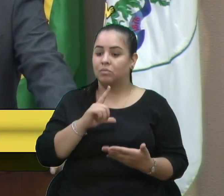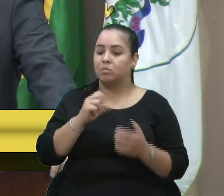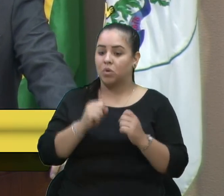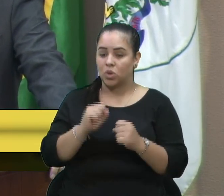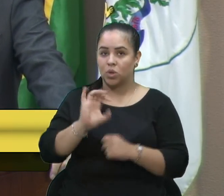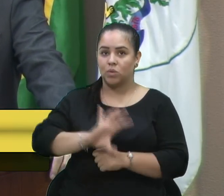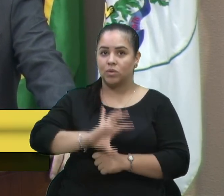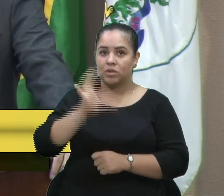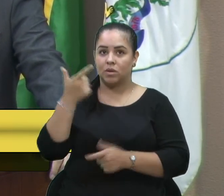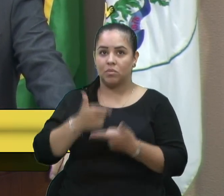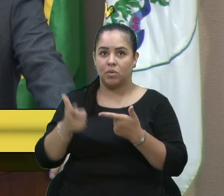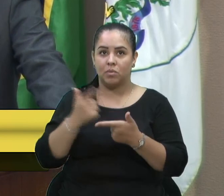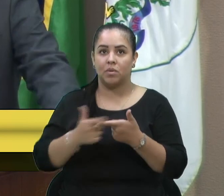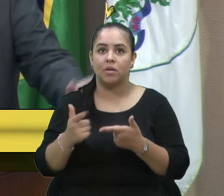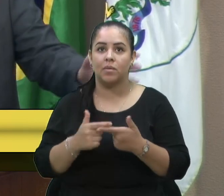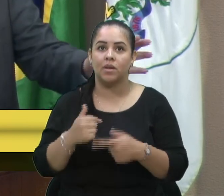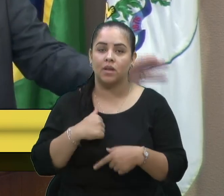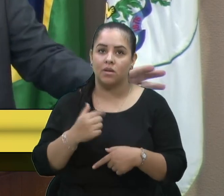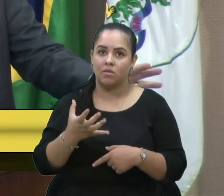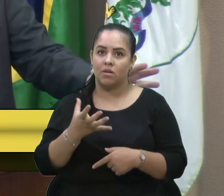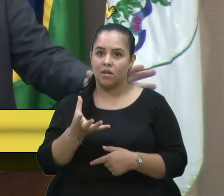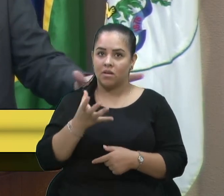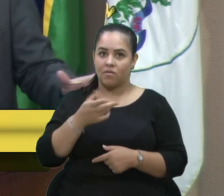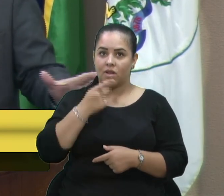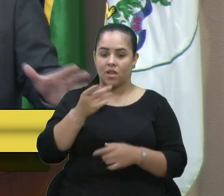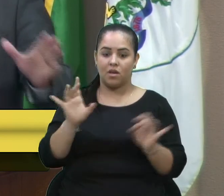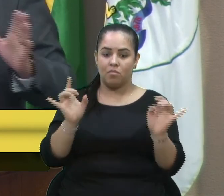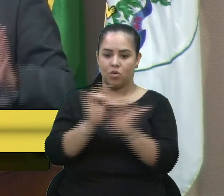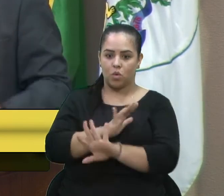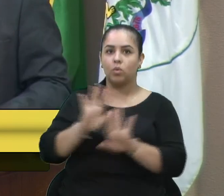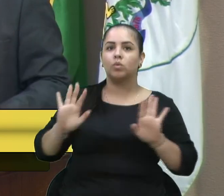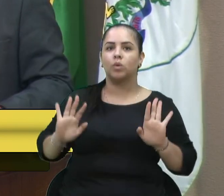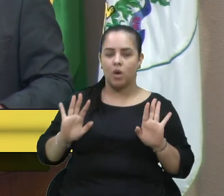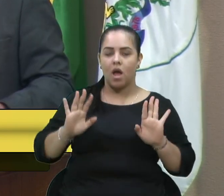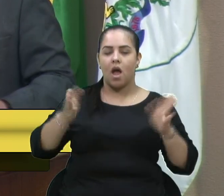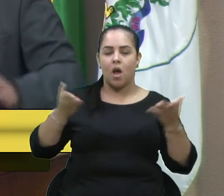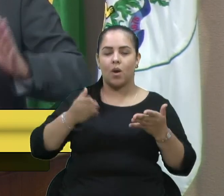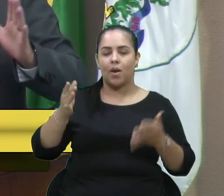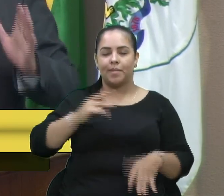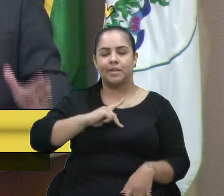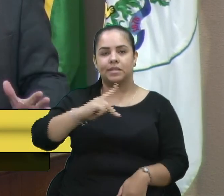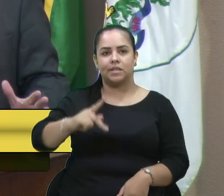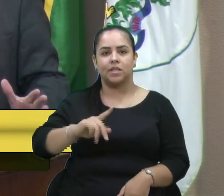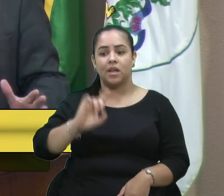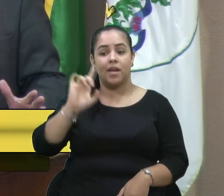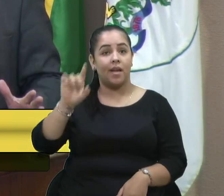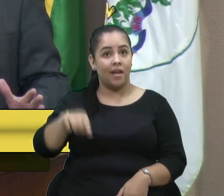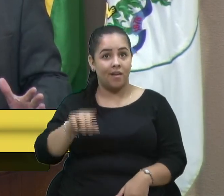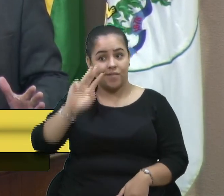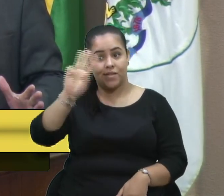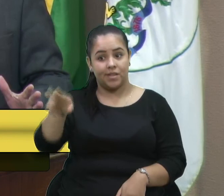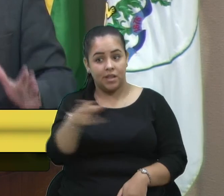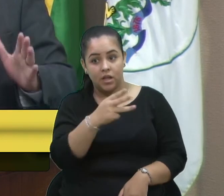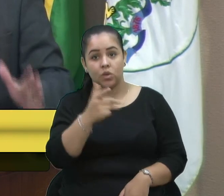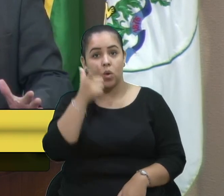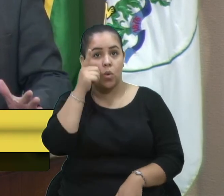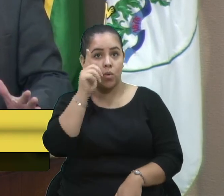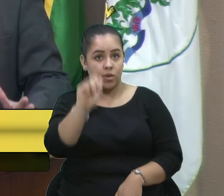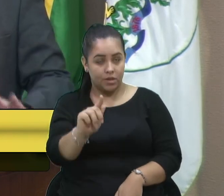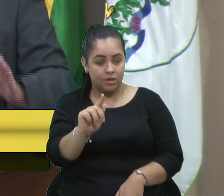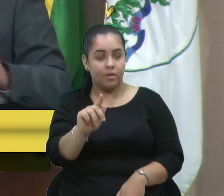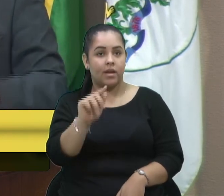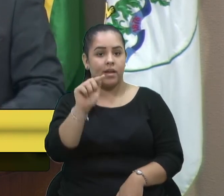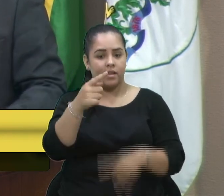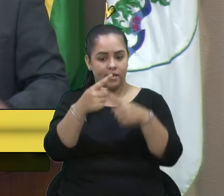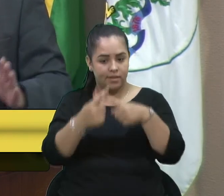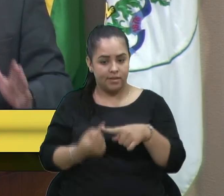questão agora que eu quis pautar e concluindo, senhor presidente, é essa. A Visate, então, ganhou essa licitação,